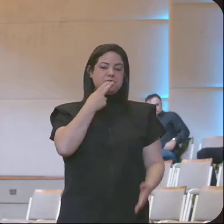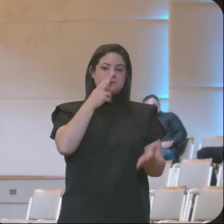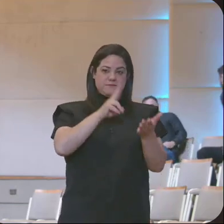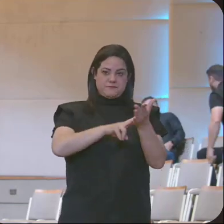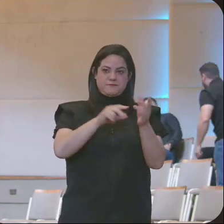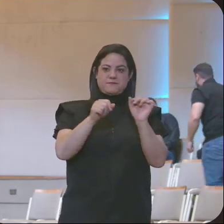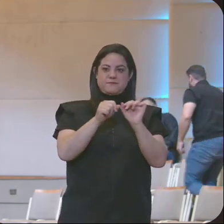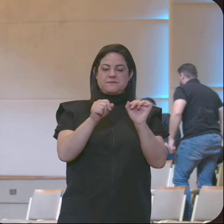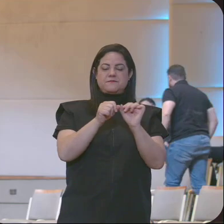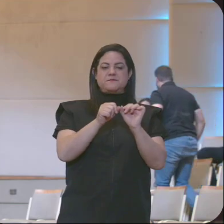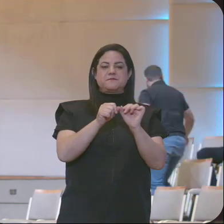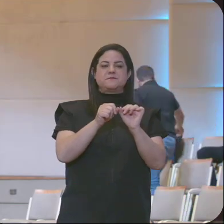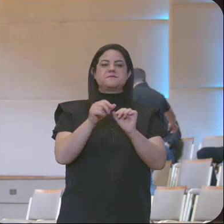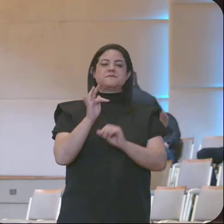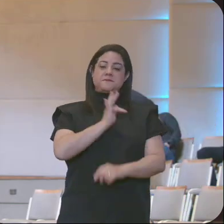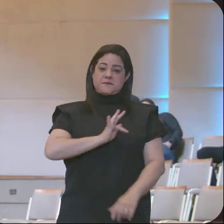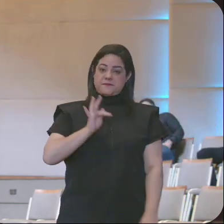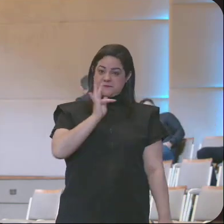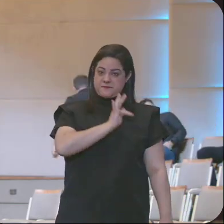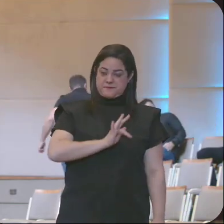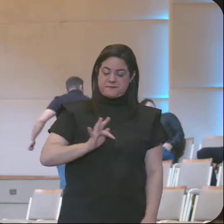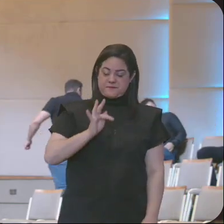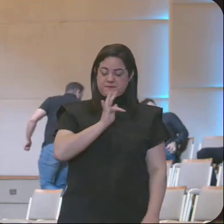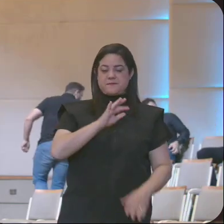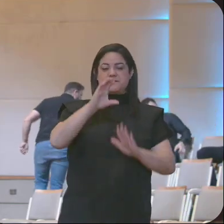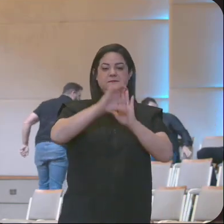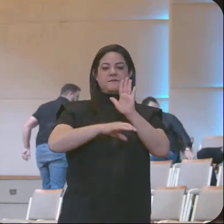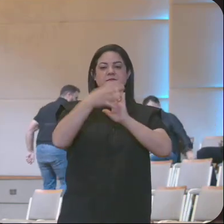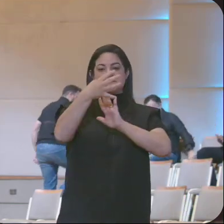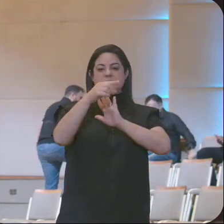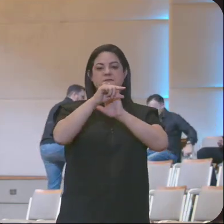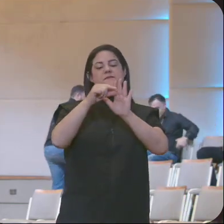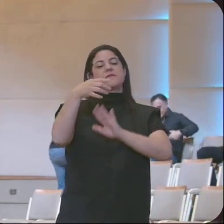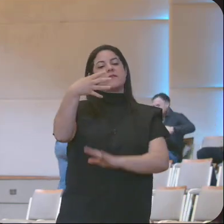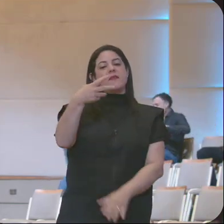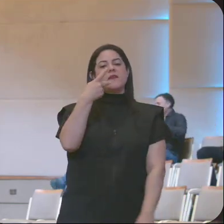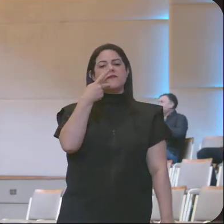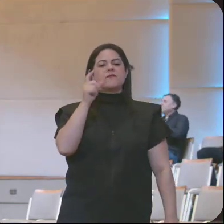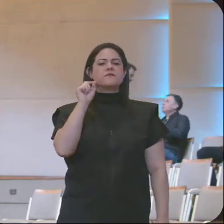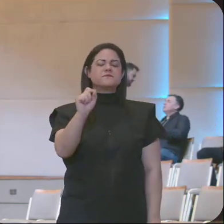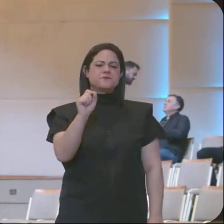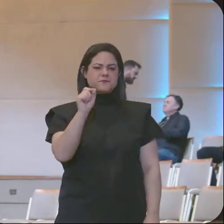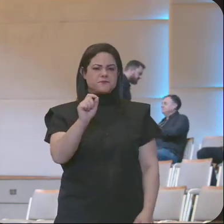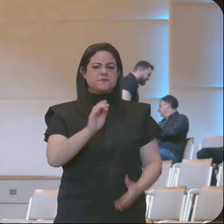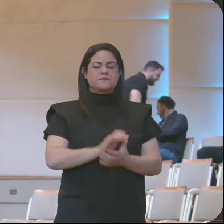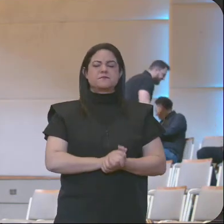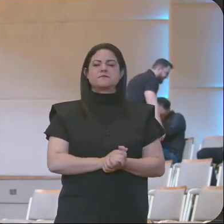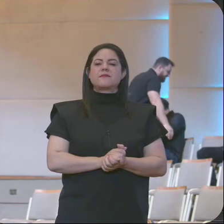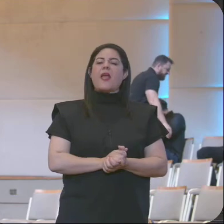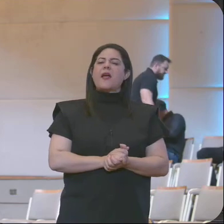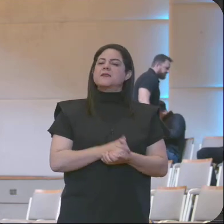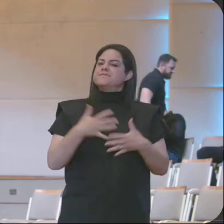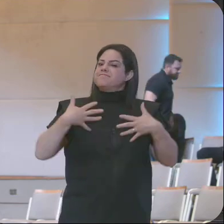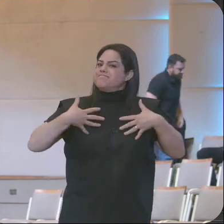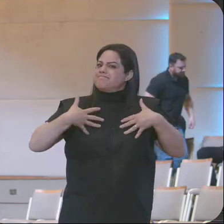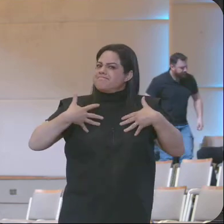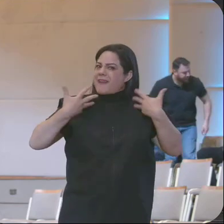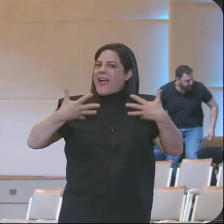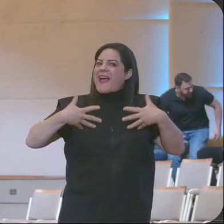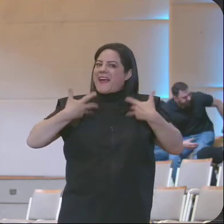de Filipenses. Filipenses 4, 4 diz assim: